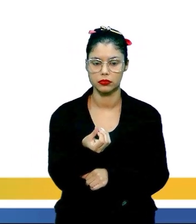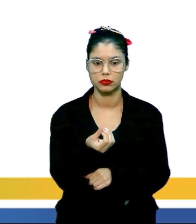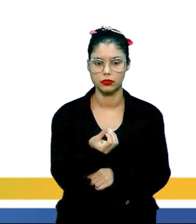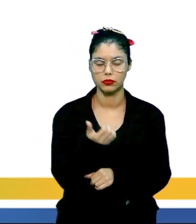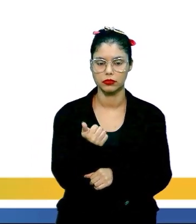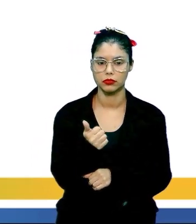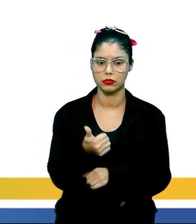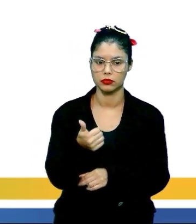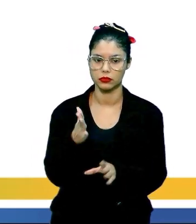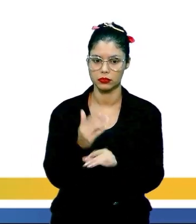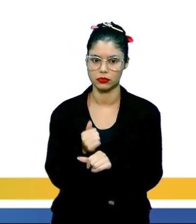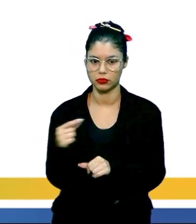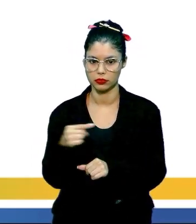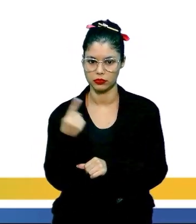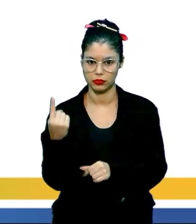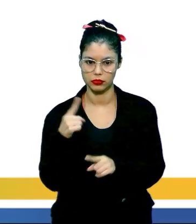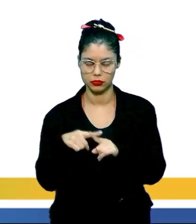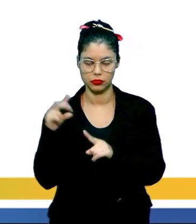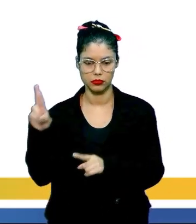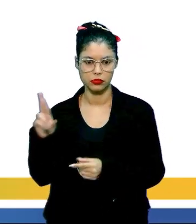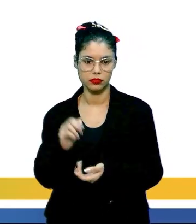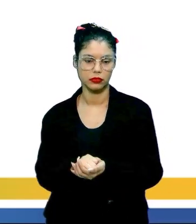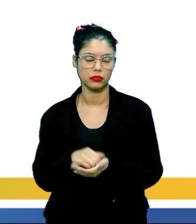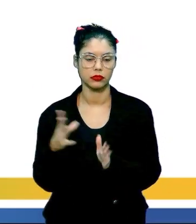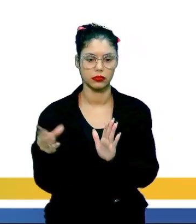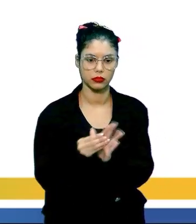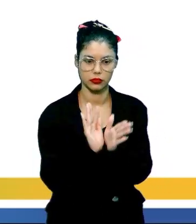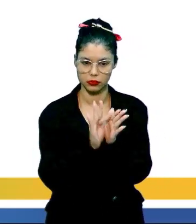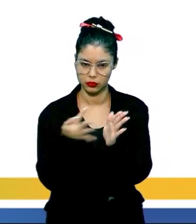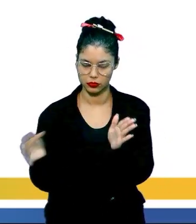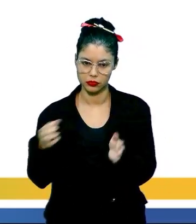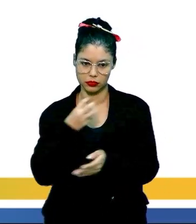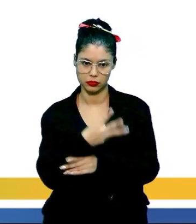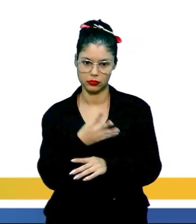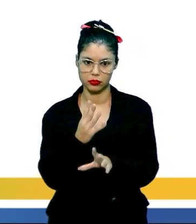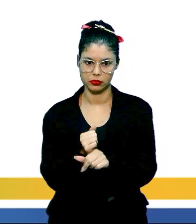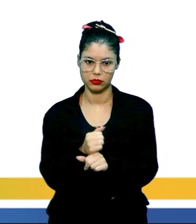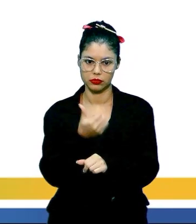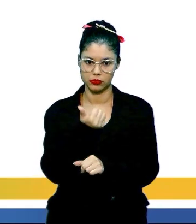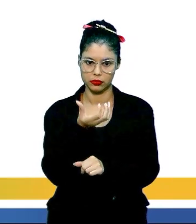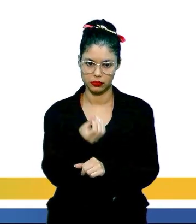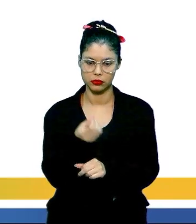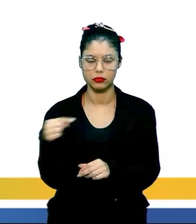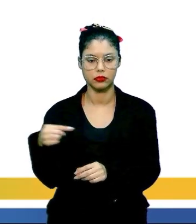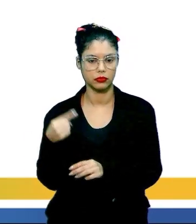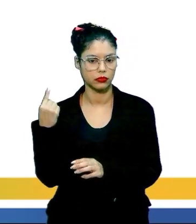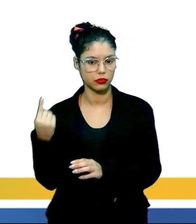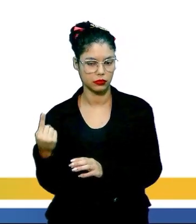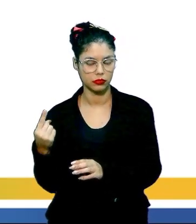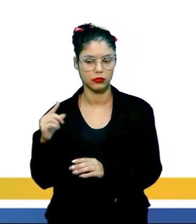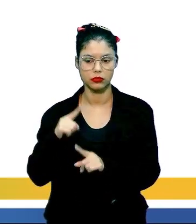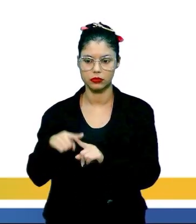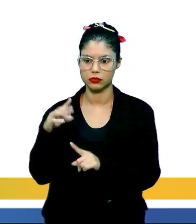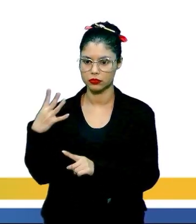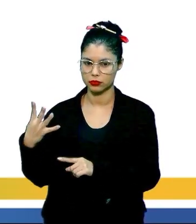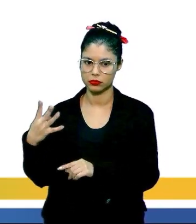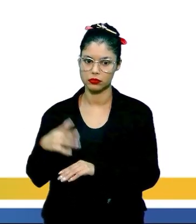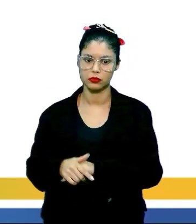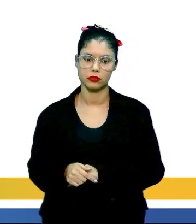é A1 mais N menos 1 vezes R, jogando na fórmula. A1 é 3, N é 16 e a razão é